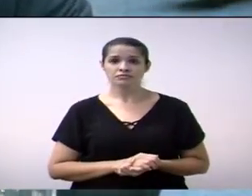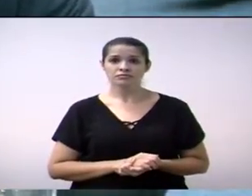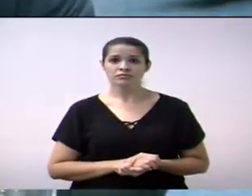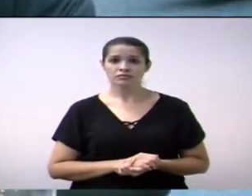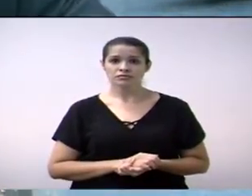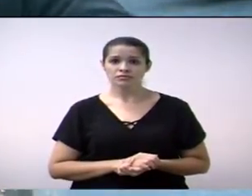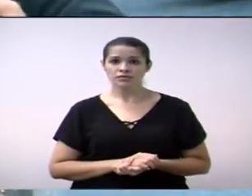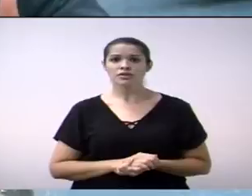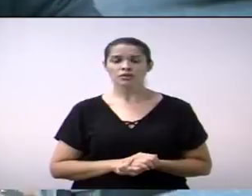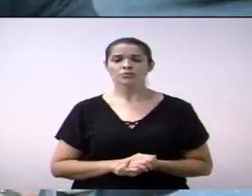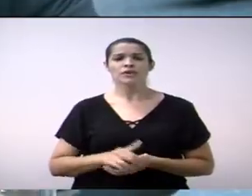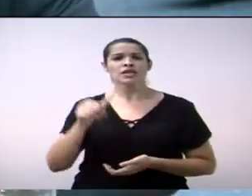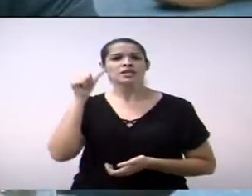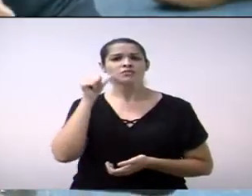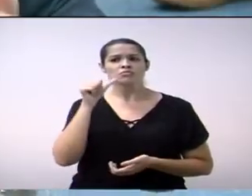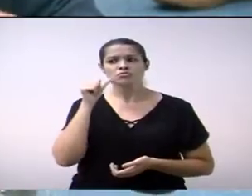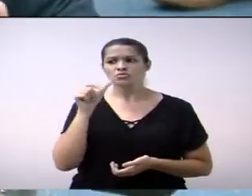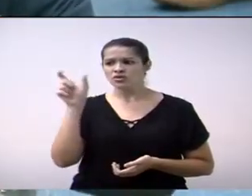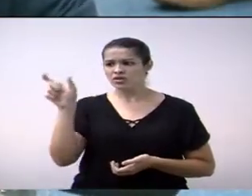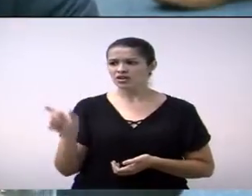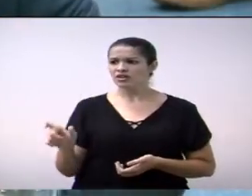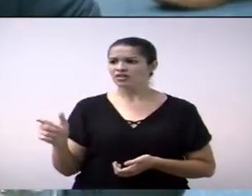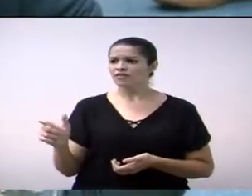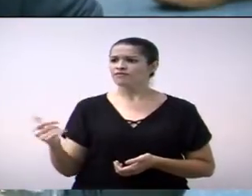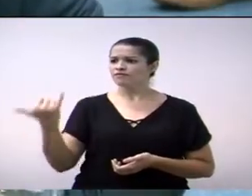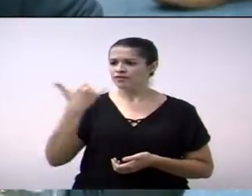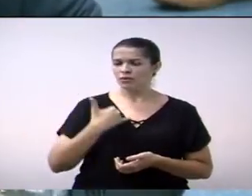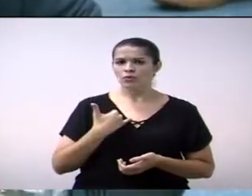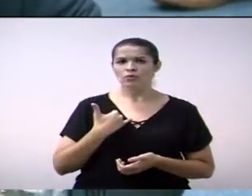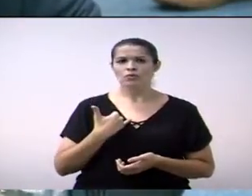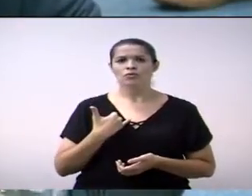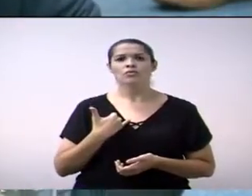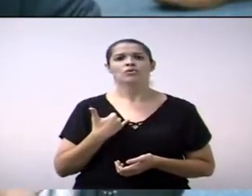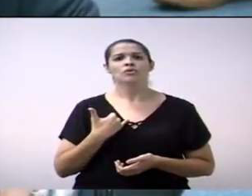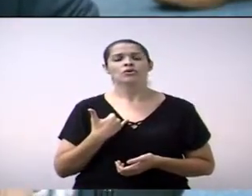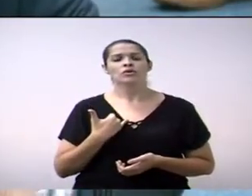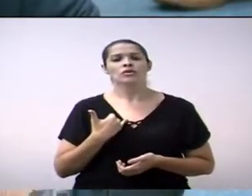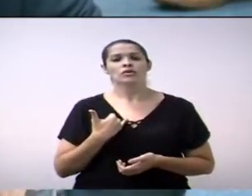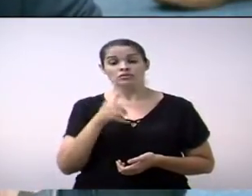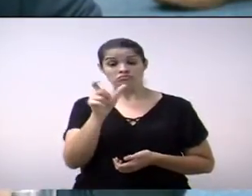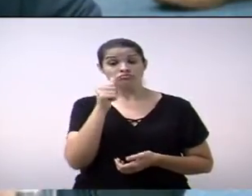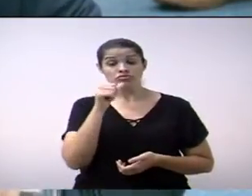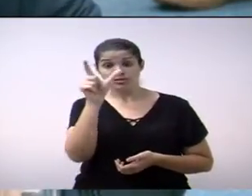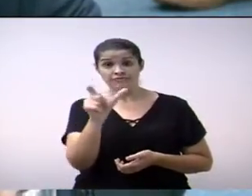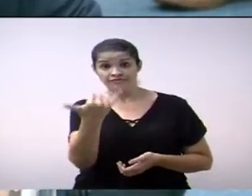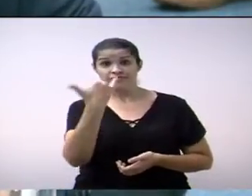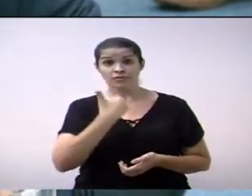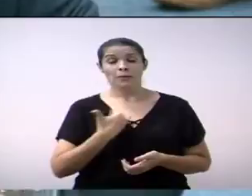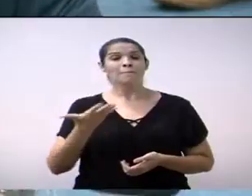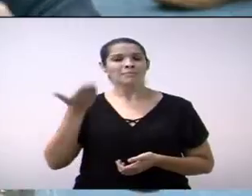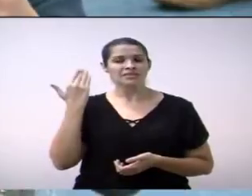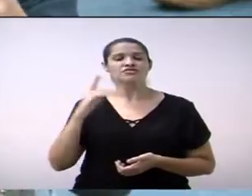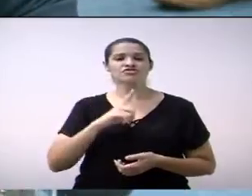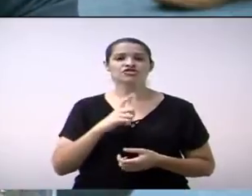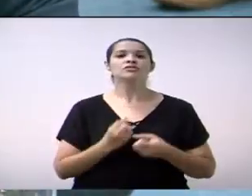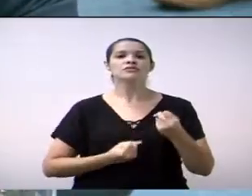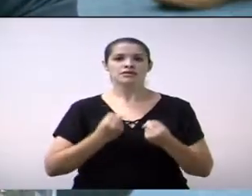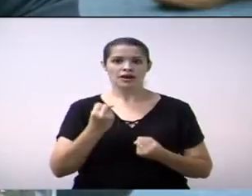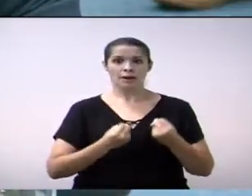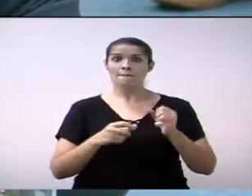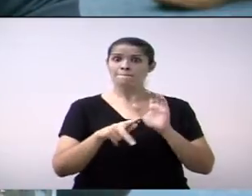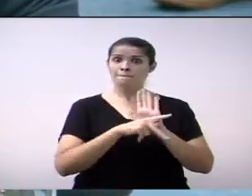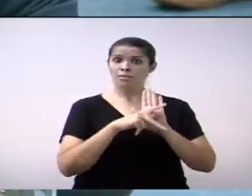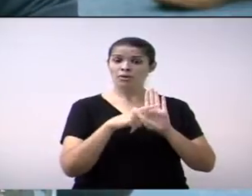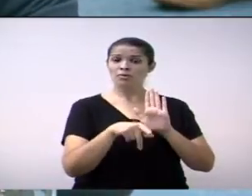na gestão passada, tinha o contrato estava falho, mas a administração atual alegou que